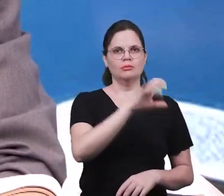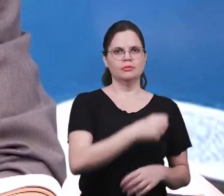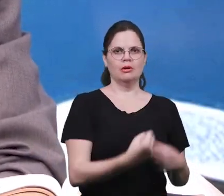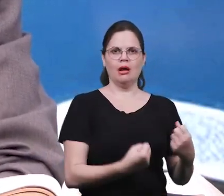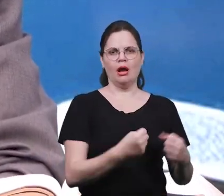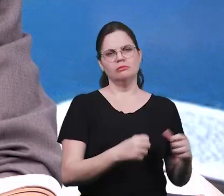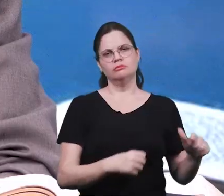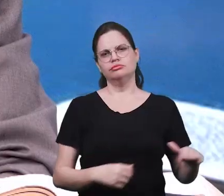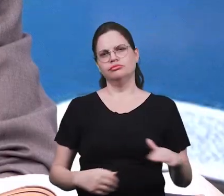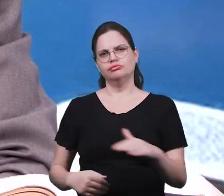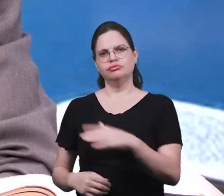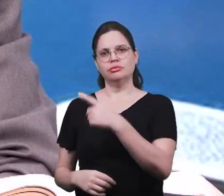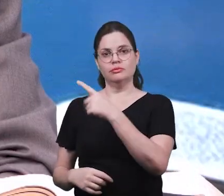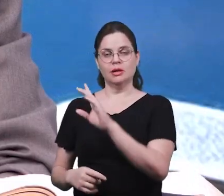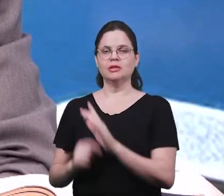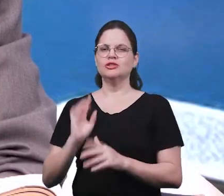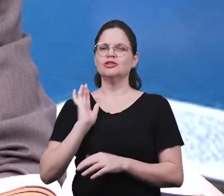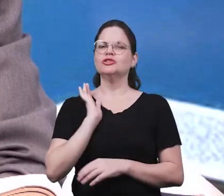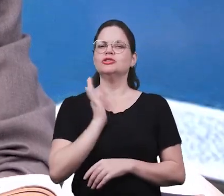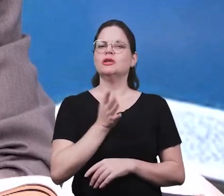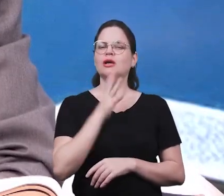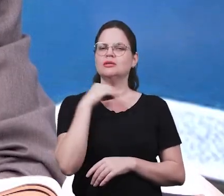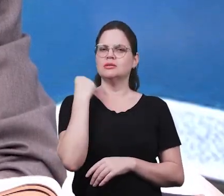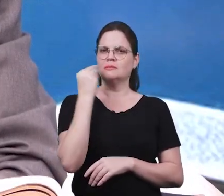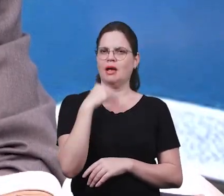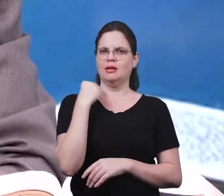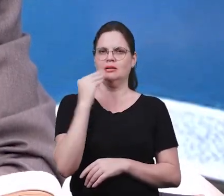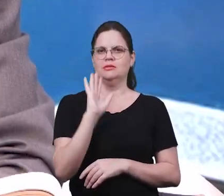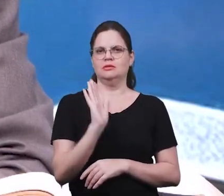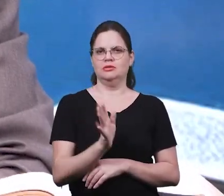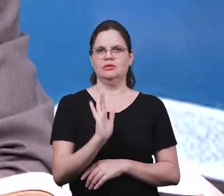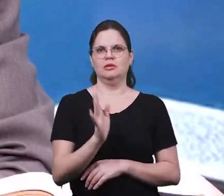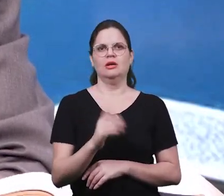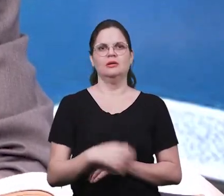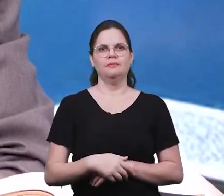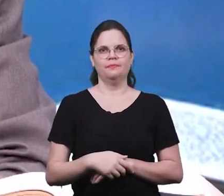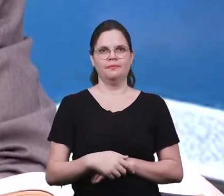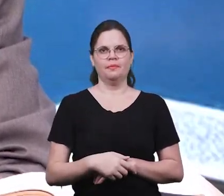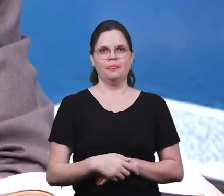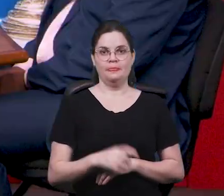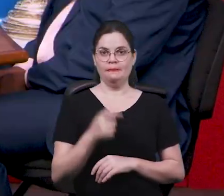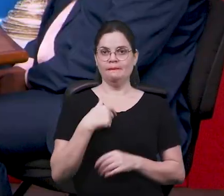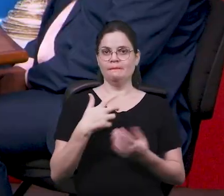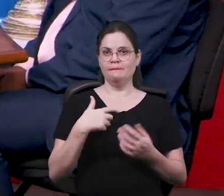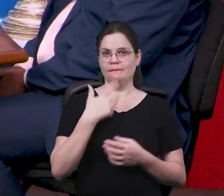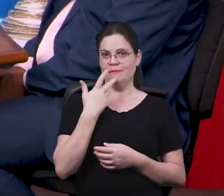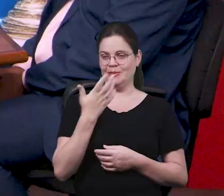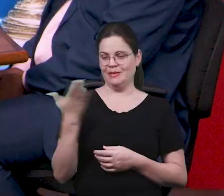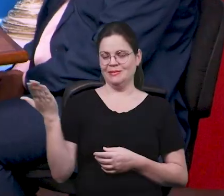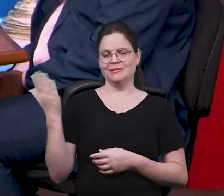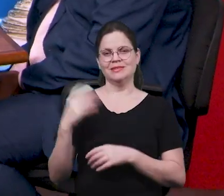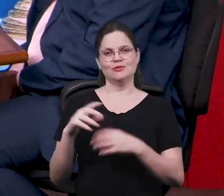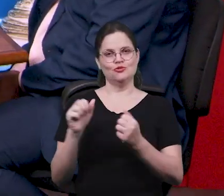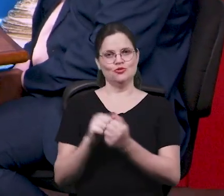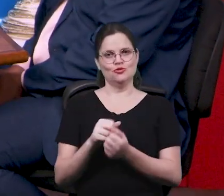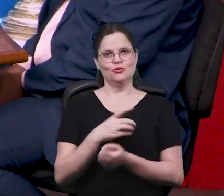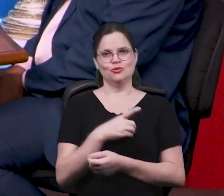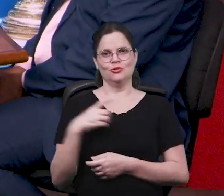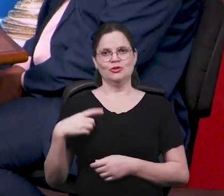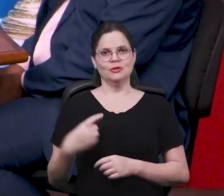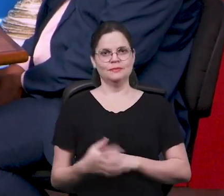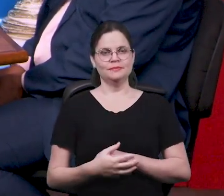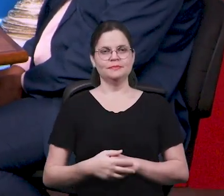tive até experiências, aliás, que eu gostaria de confirmar aqui na presença do nosso querido aqui